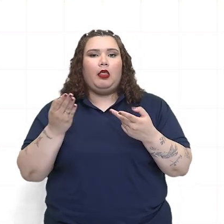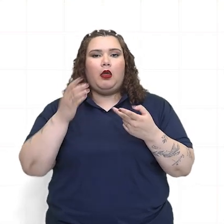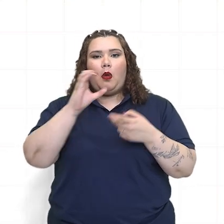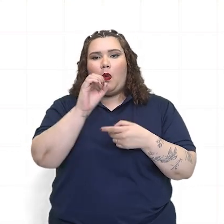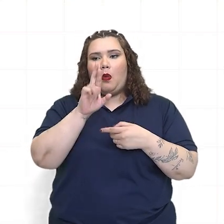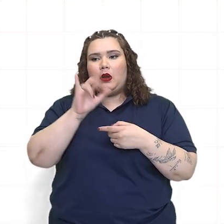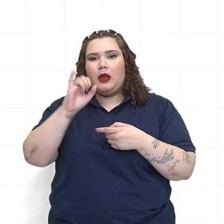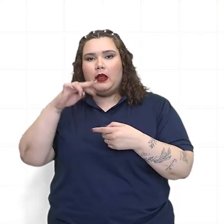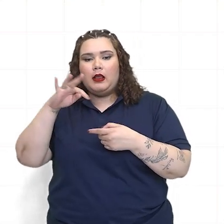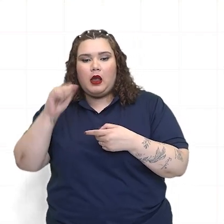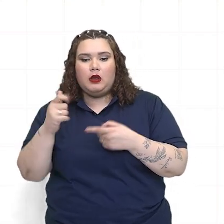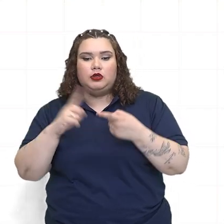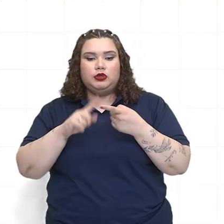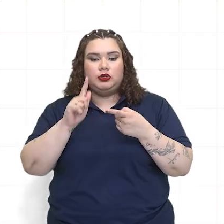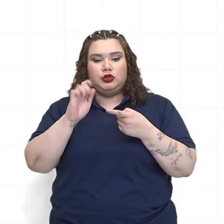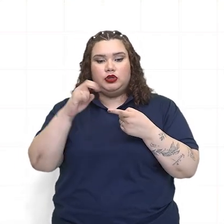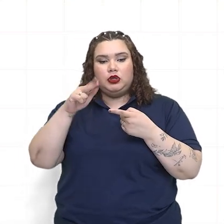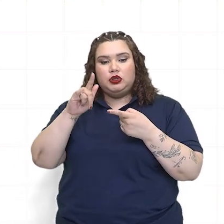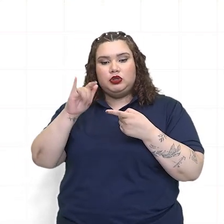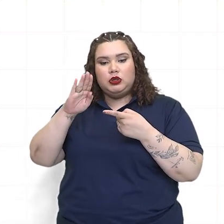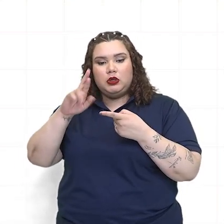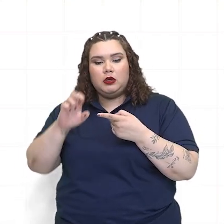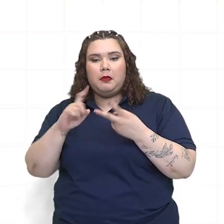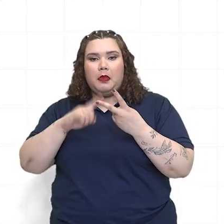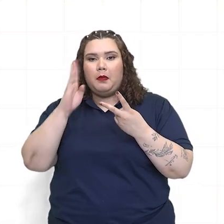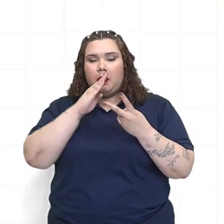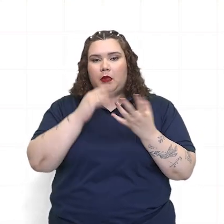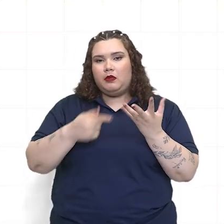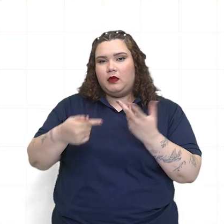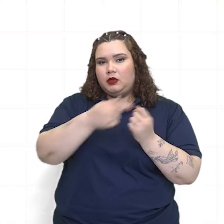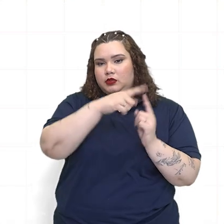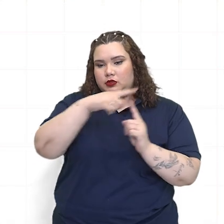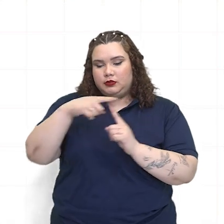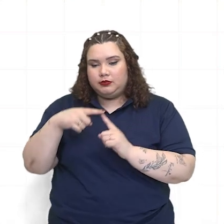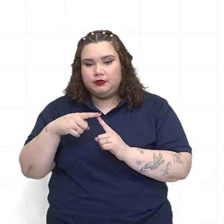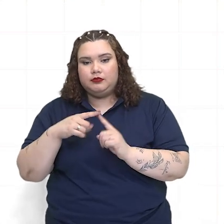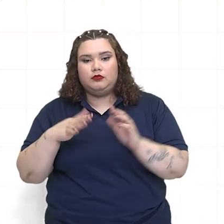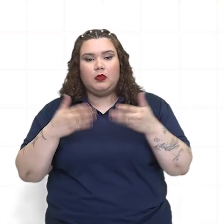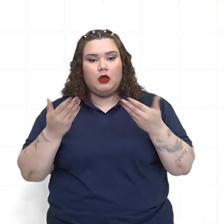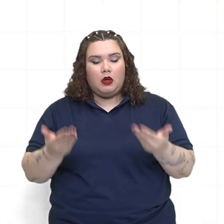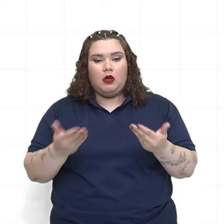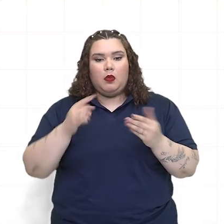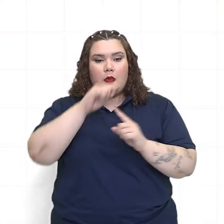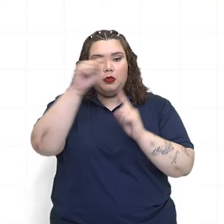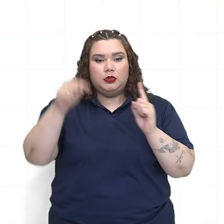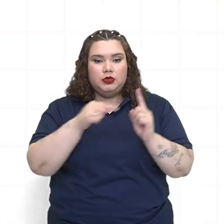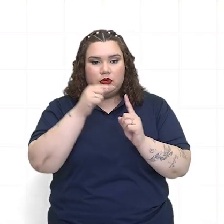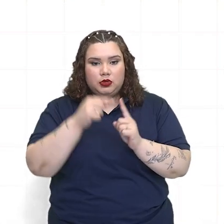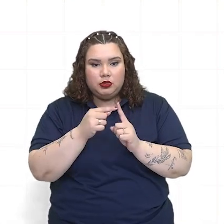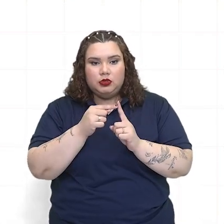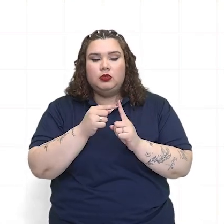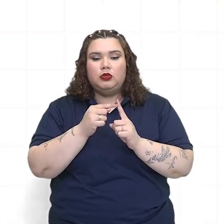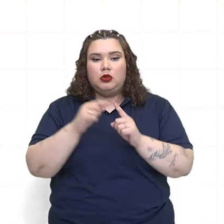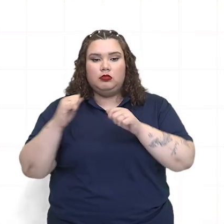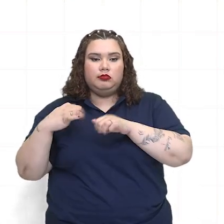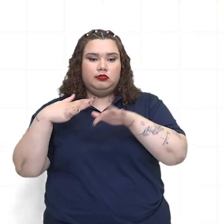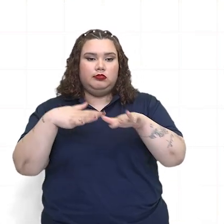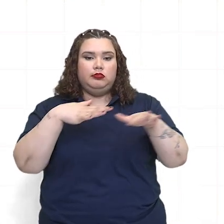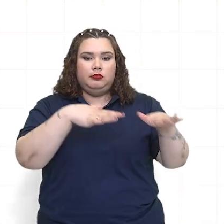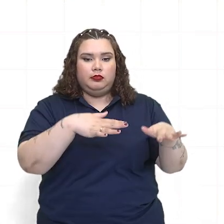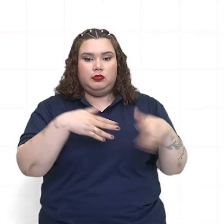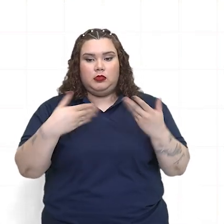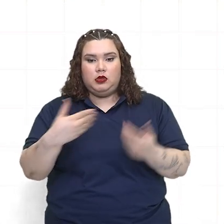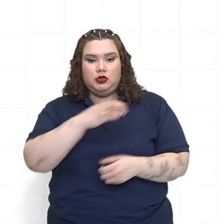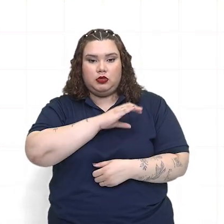especiarias orientais, como o gengibre, a pimenta e outros. Então, os objetivos, né, das